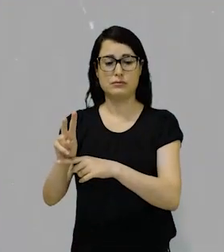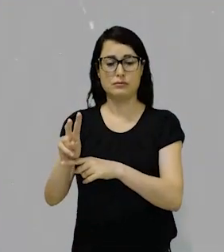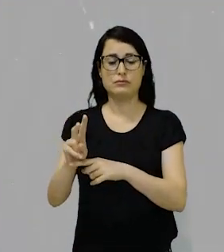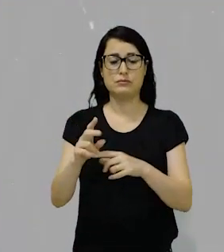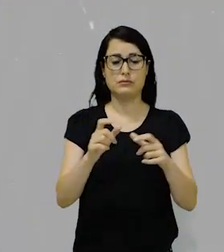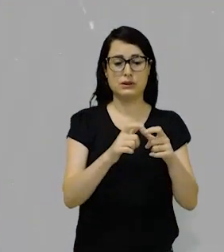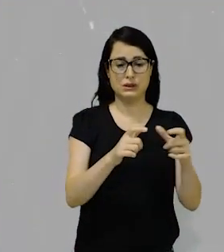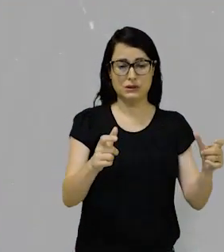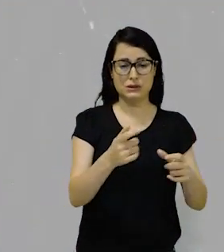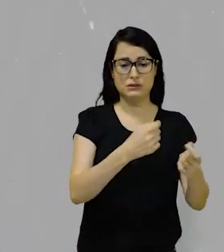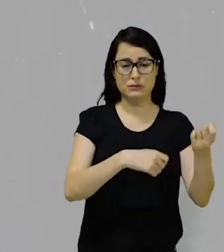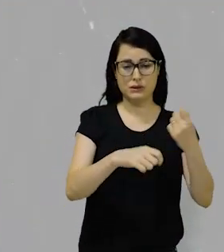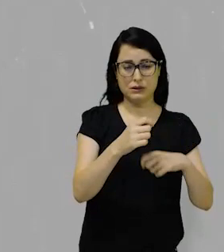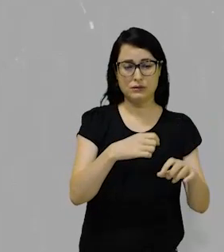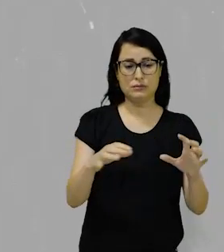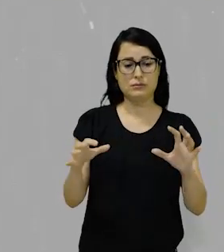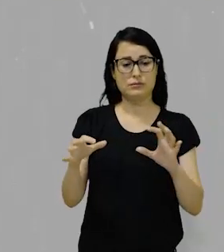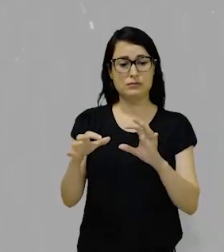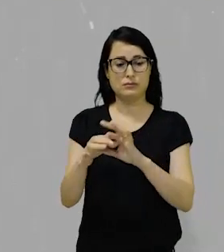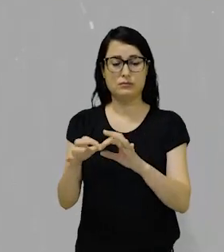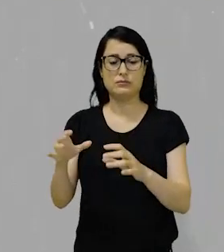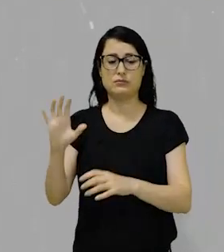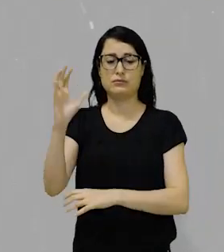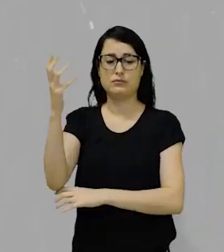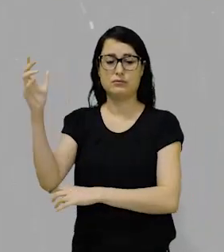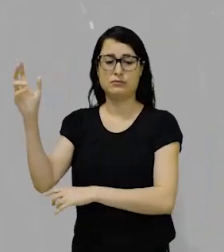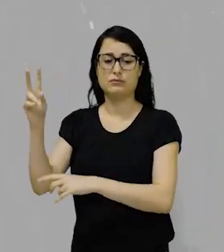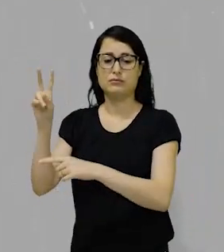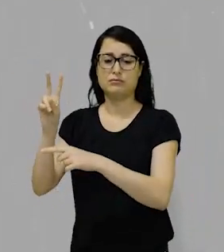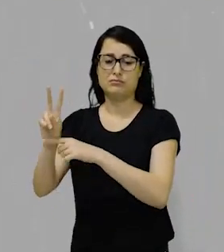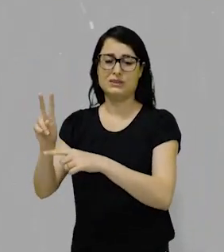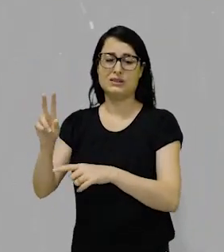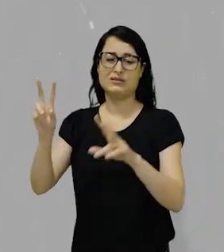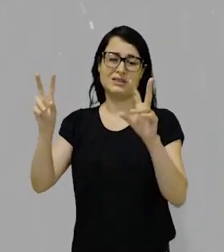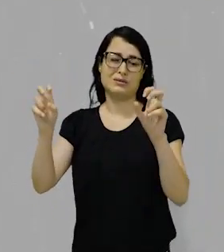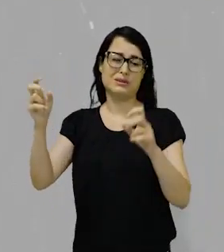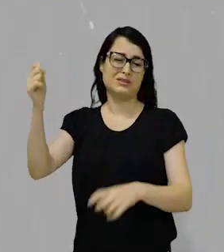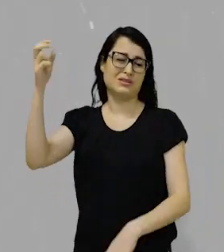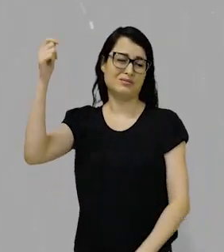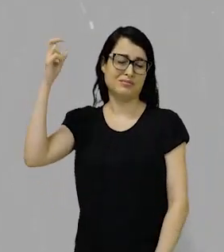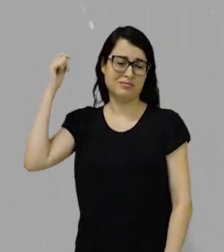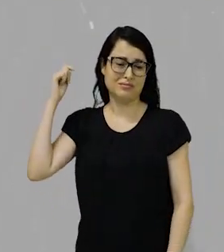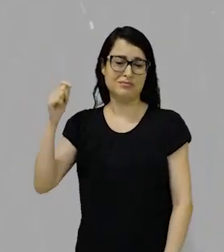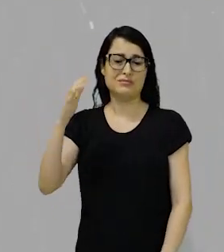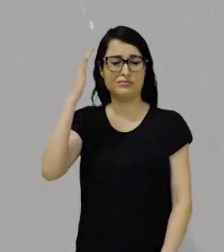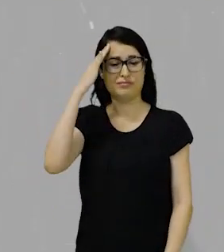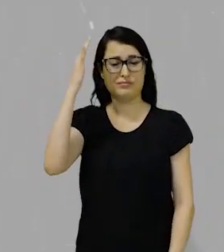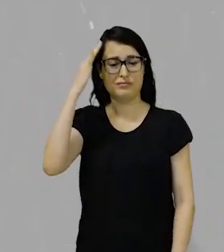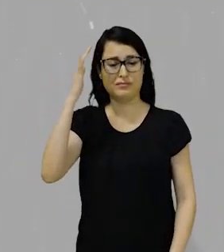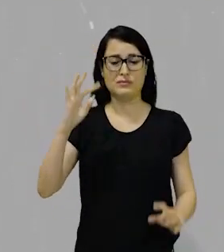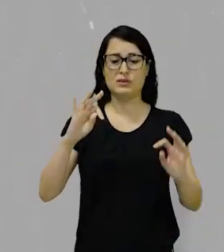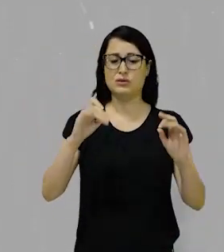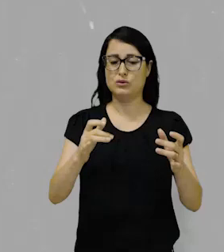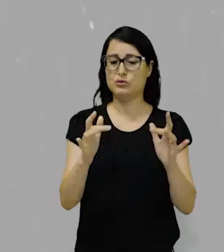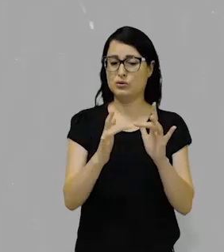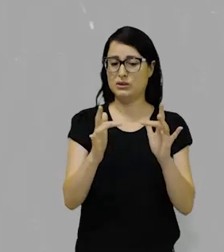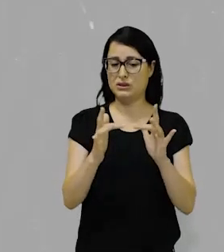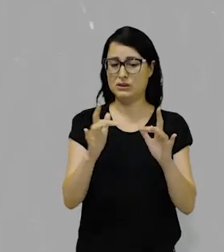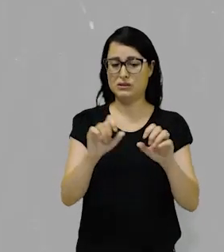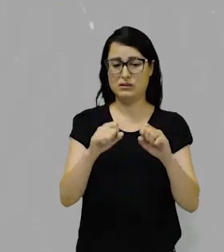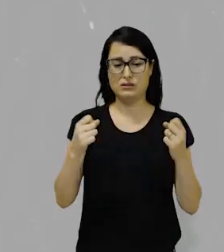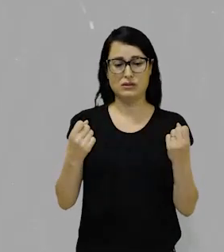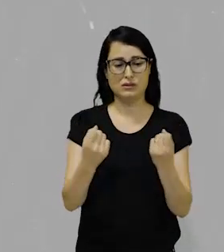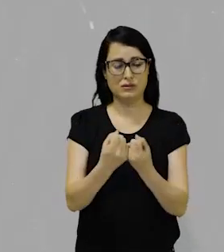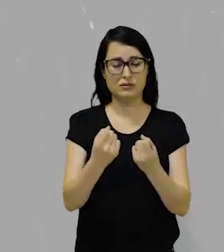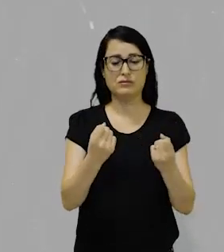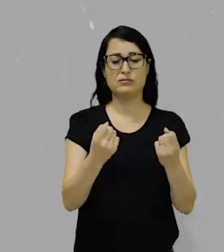com a preservação dos recursos ambientais é um tema antigo, tá? É sabido que todo contato da sociedade com o meio